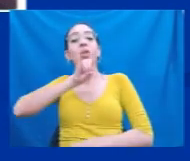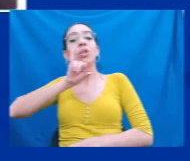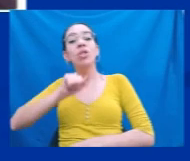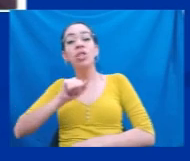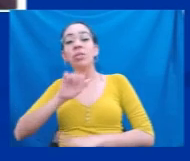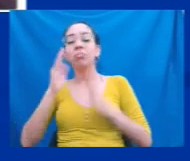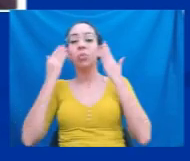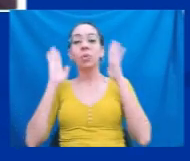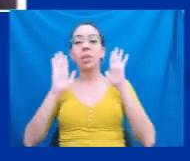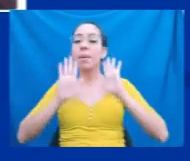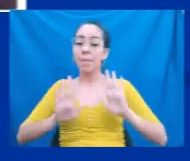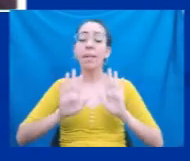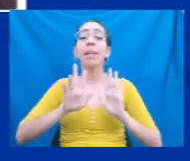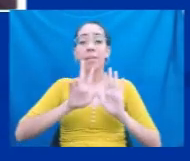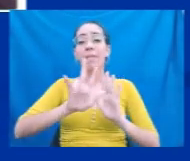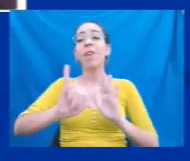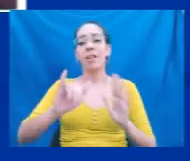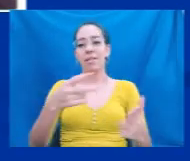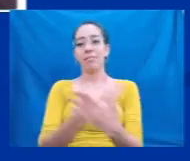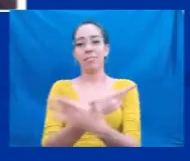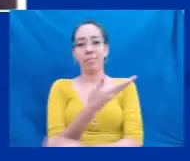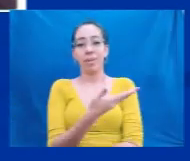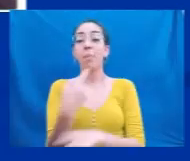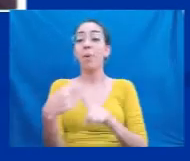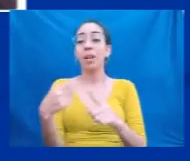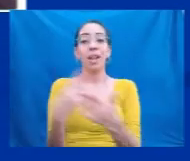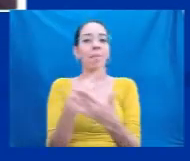algo realmente totalmente inapropriado,